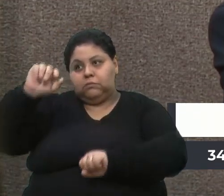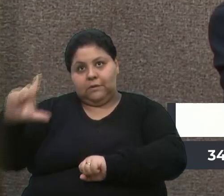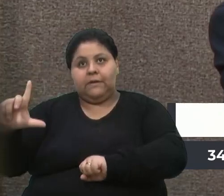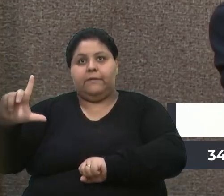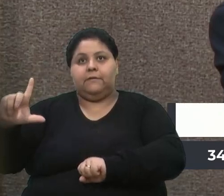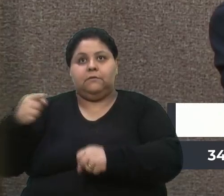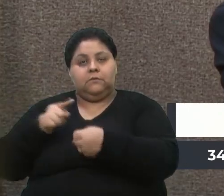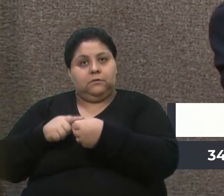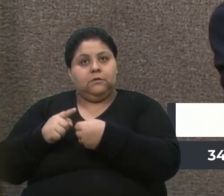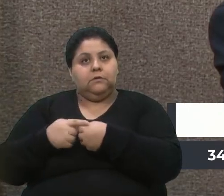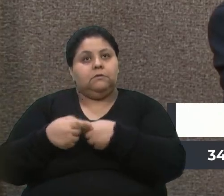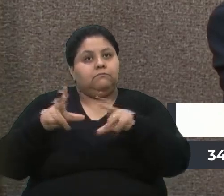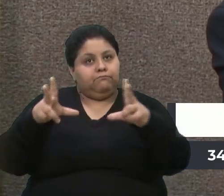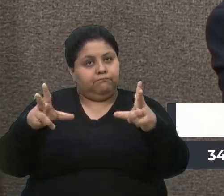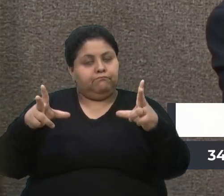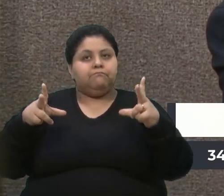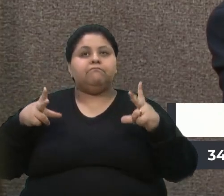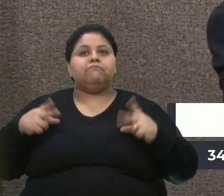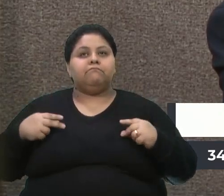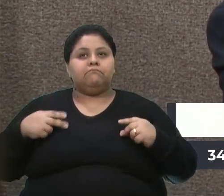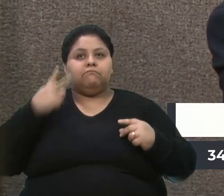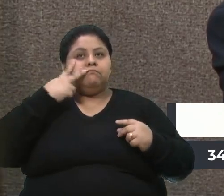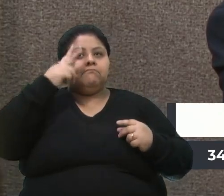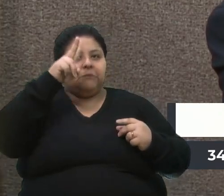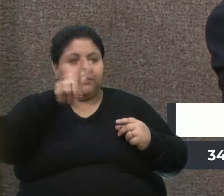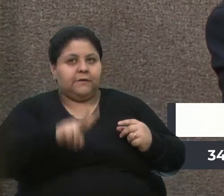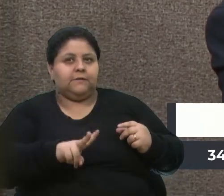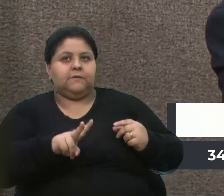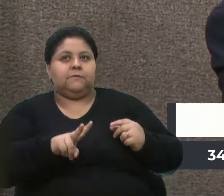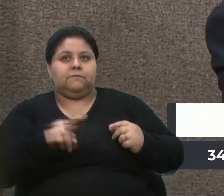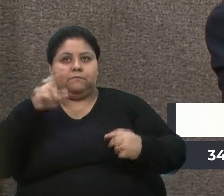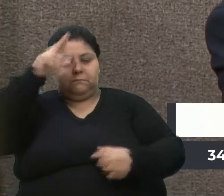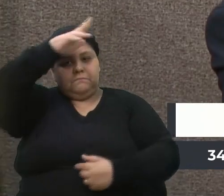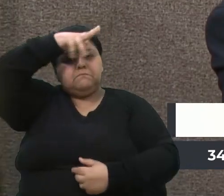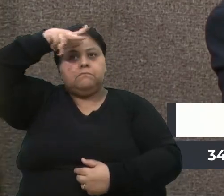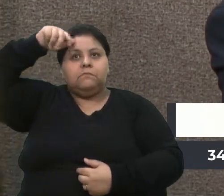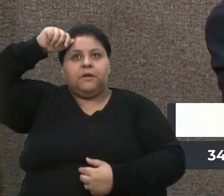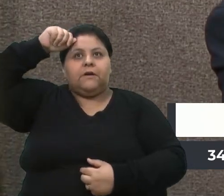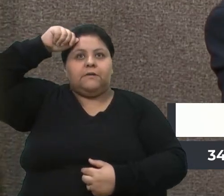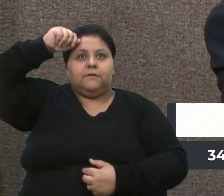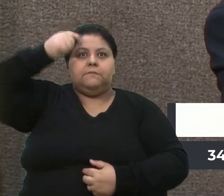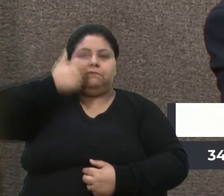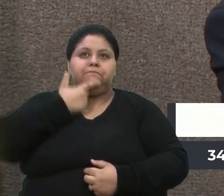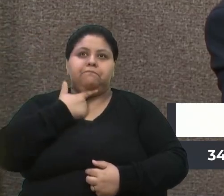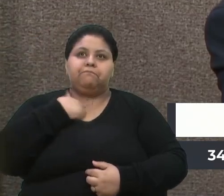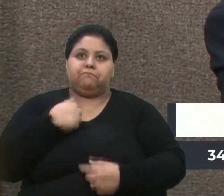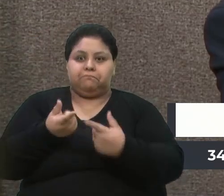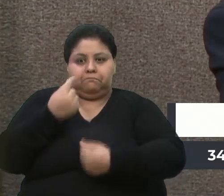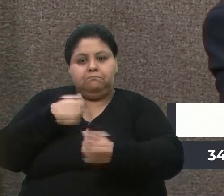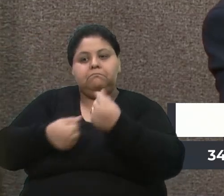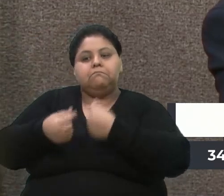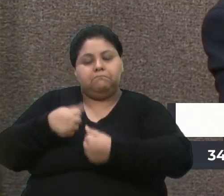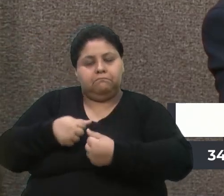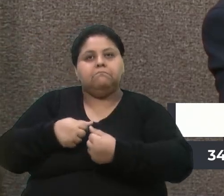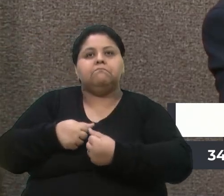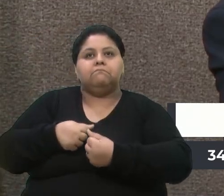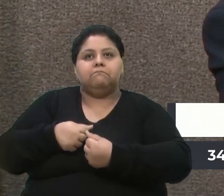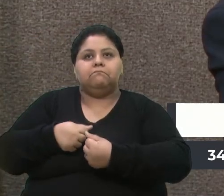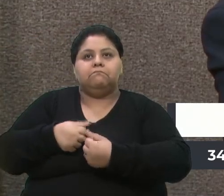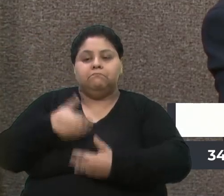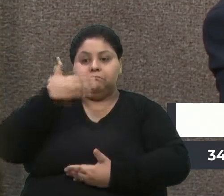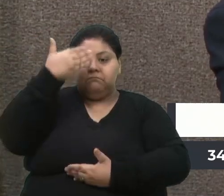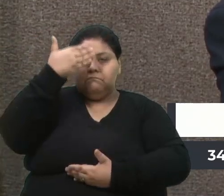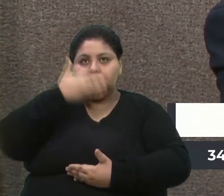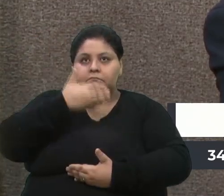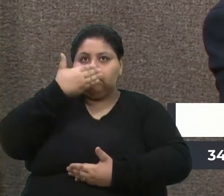ela mereceria também um olhar assim. O prefeito gostou da ideia, o problema é dinheiro, né? Mas, assim, na frente,